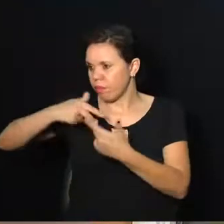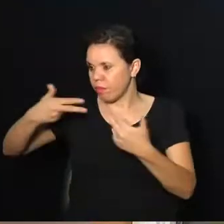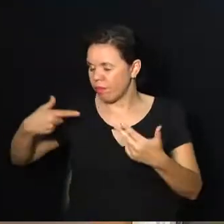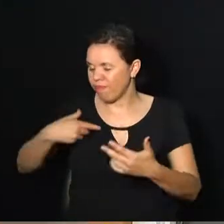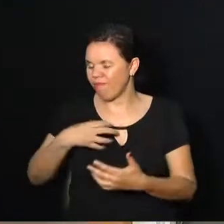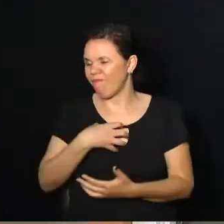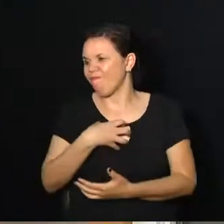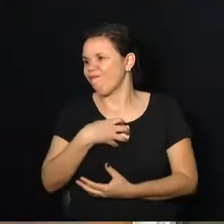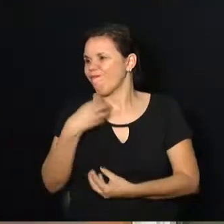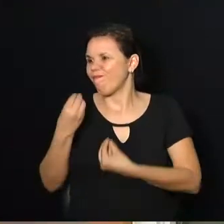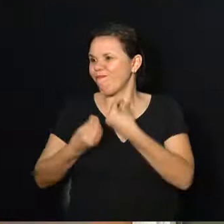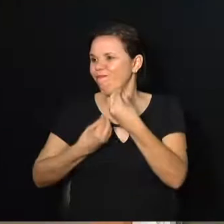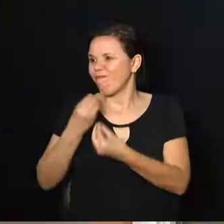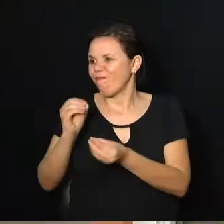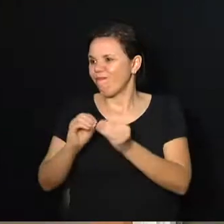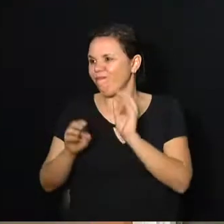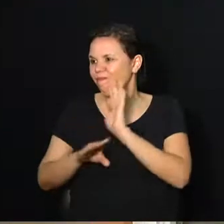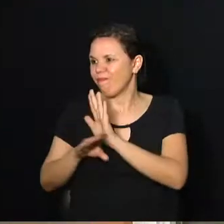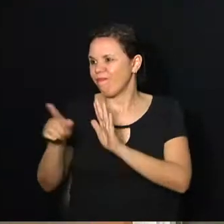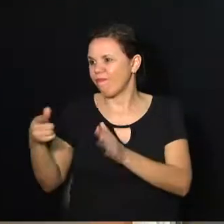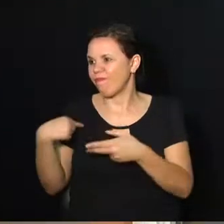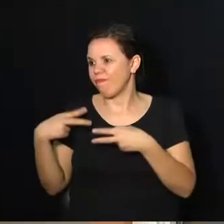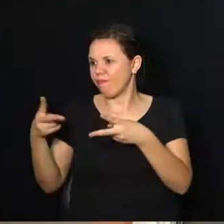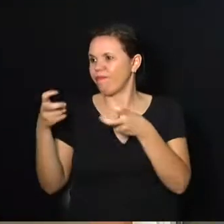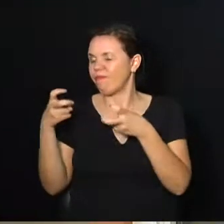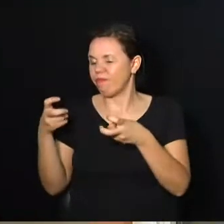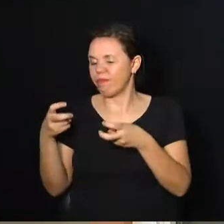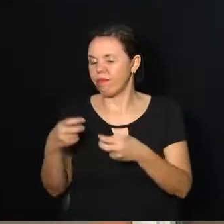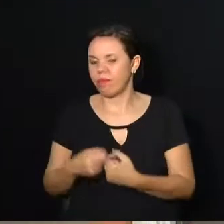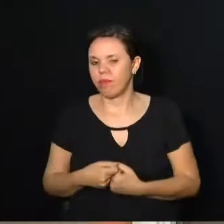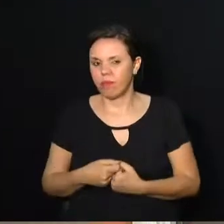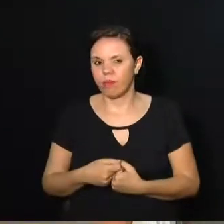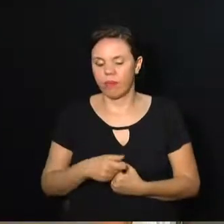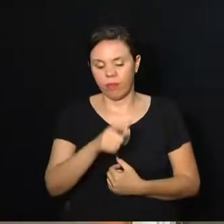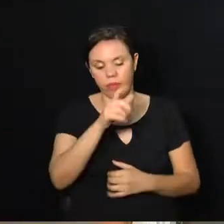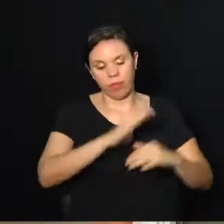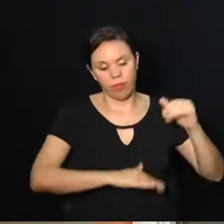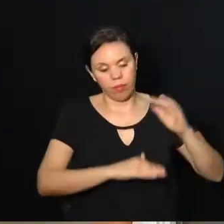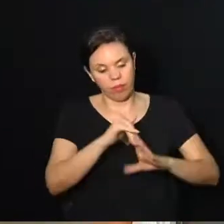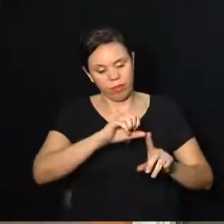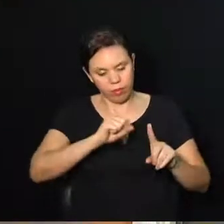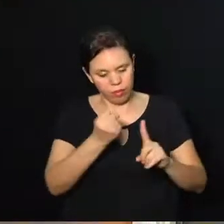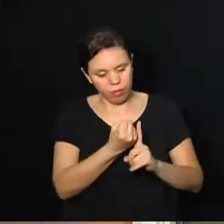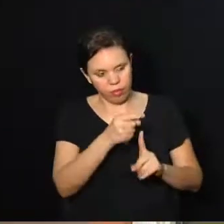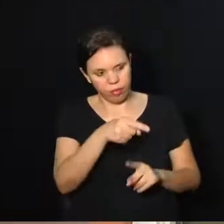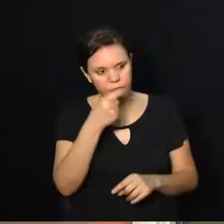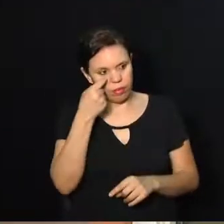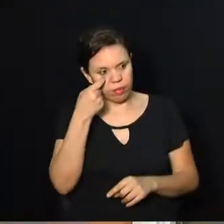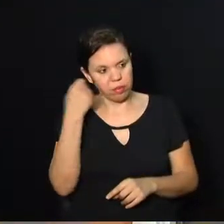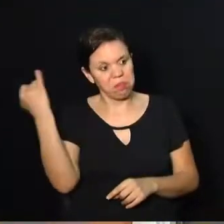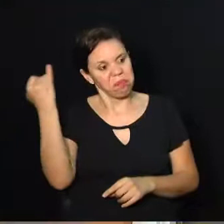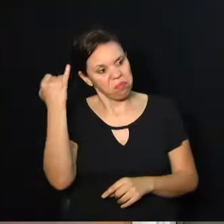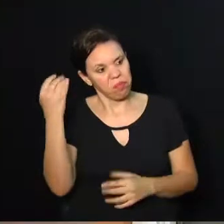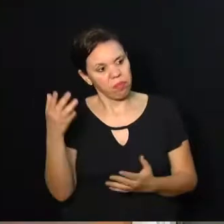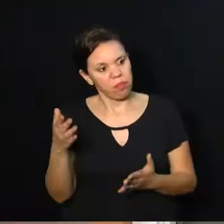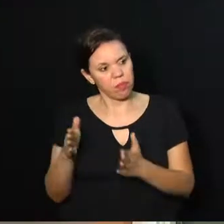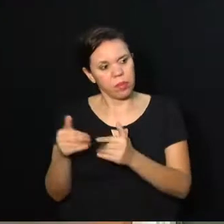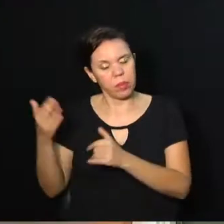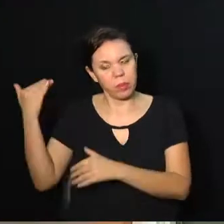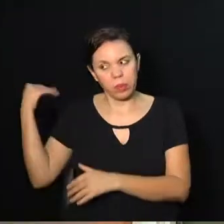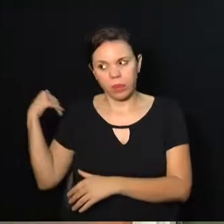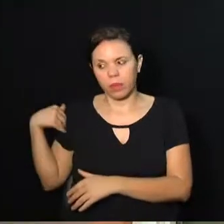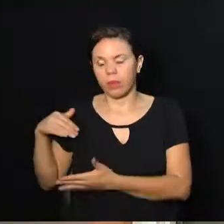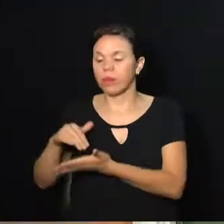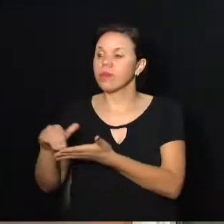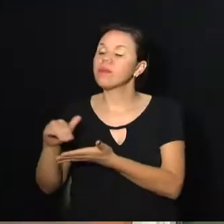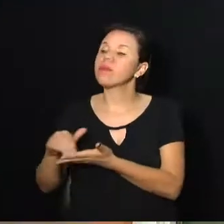chão. E foi quando eu percebi a necessidade de uma assistente social. Então eu logo requisitei na época o